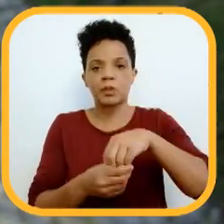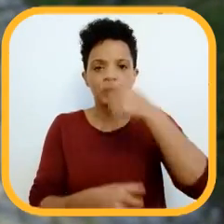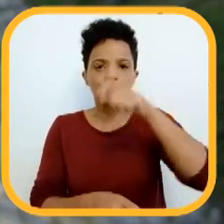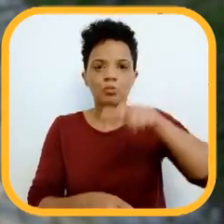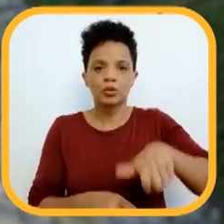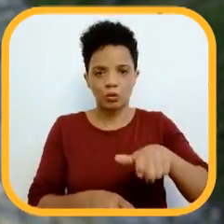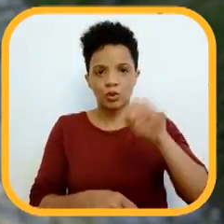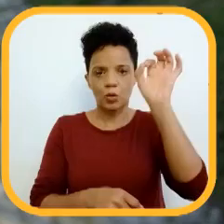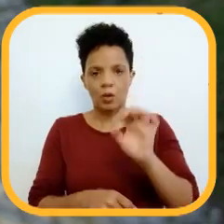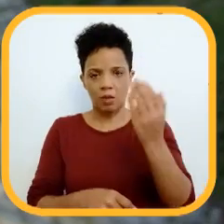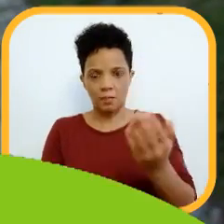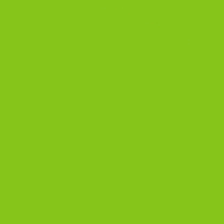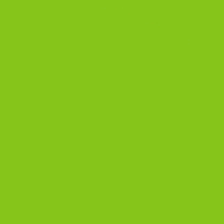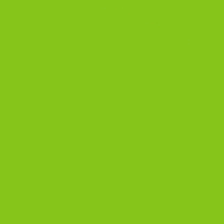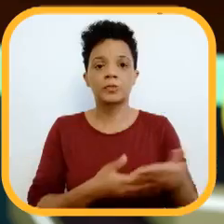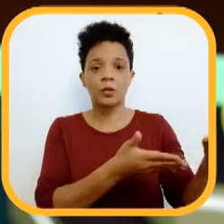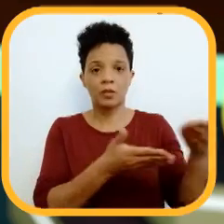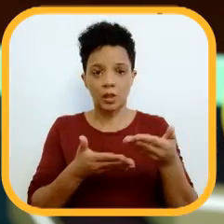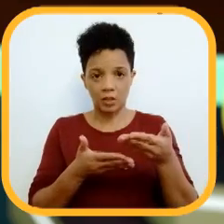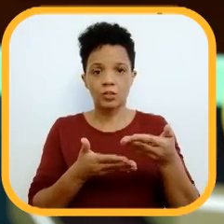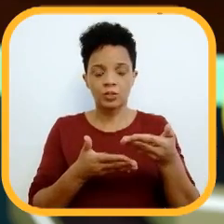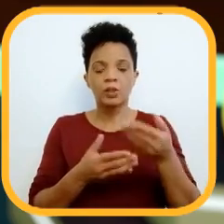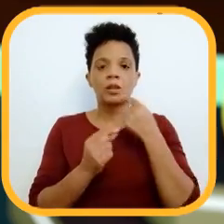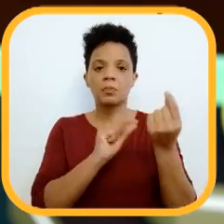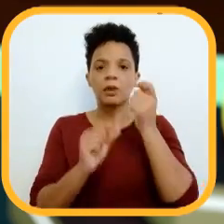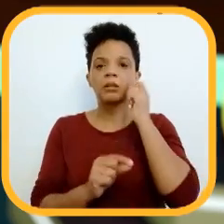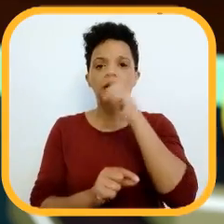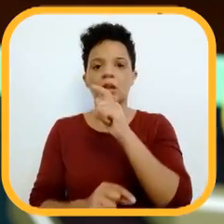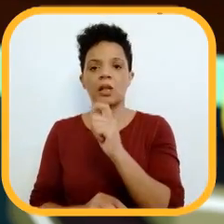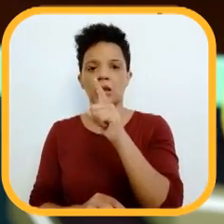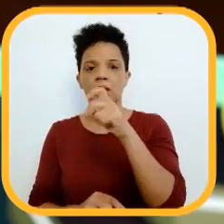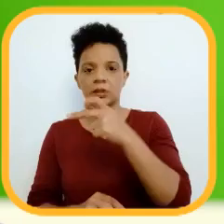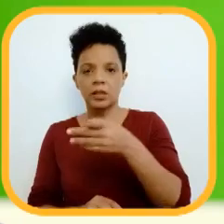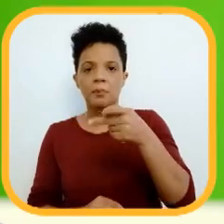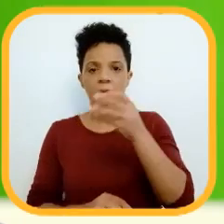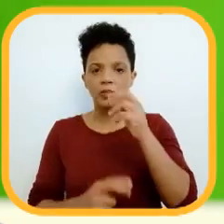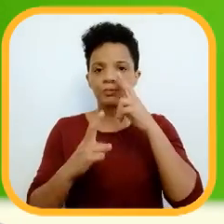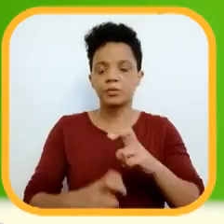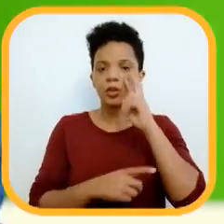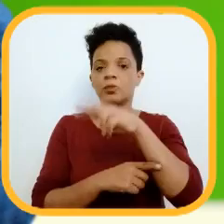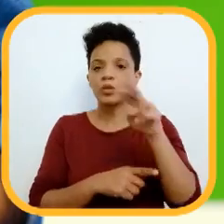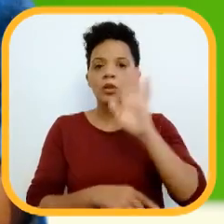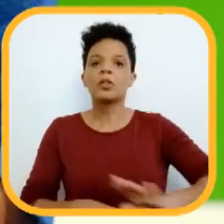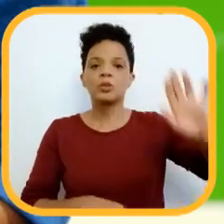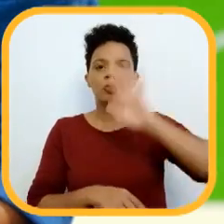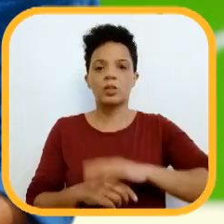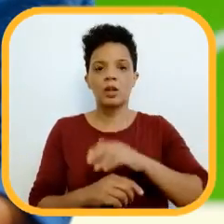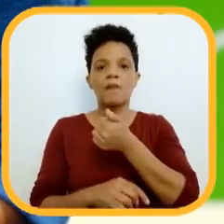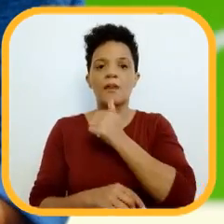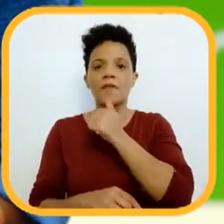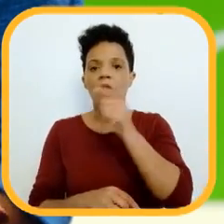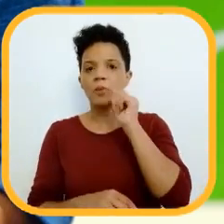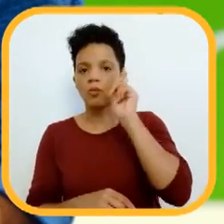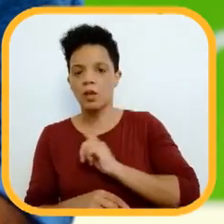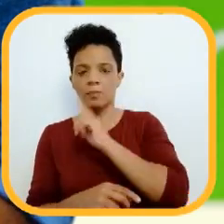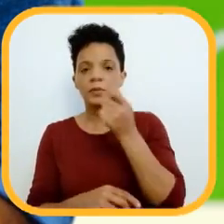quando não fazem parte das pessoas que são incluídas nas cotas. São nossas convidadas para este debate Elsa Paes, investigadora no Observatório Nacional